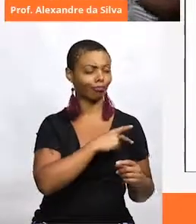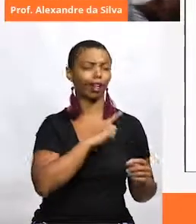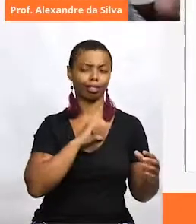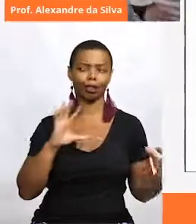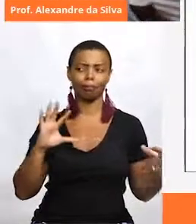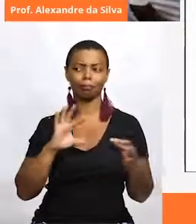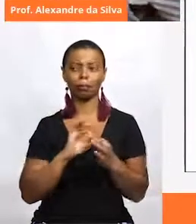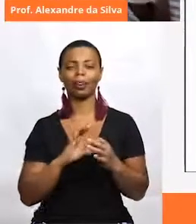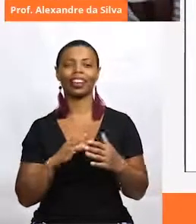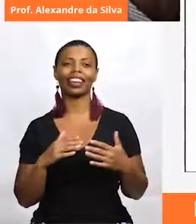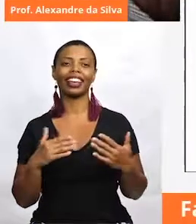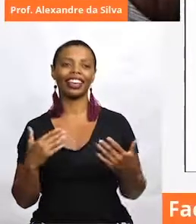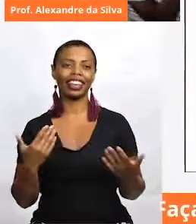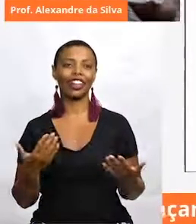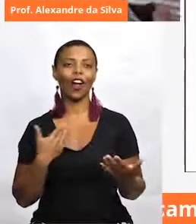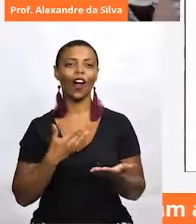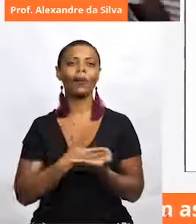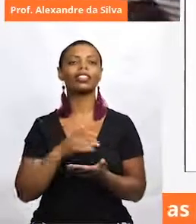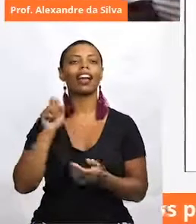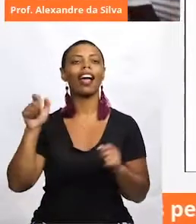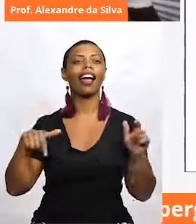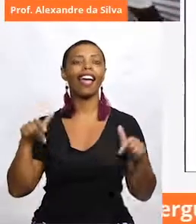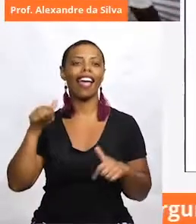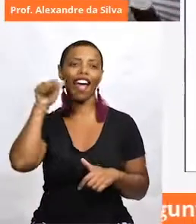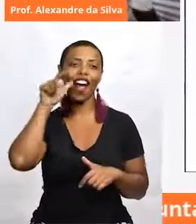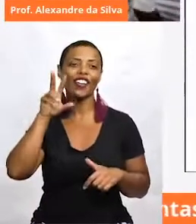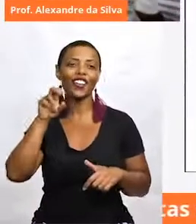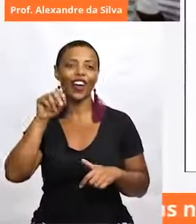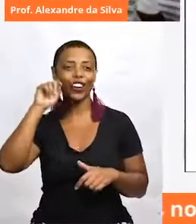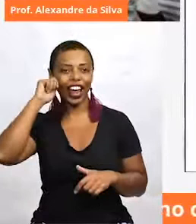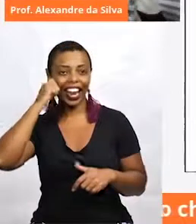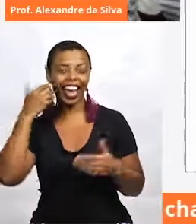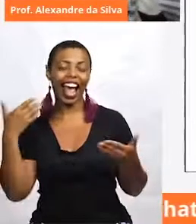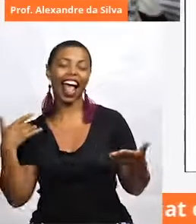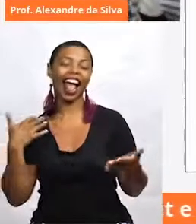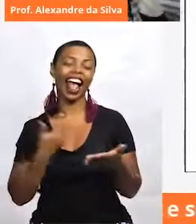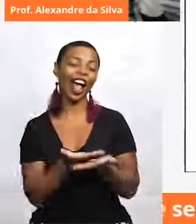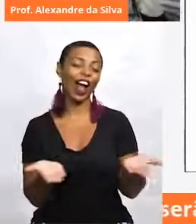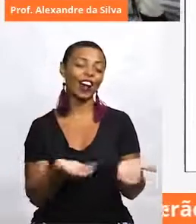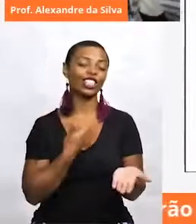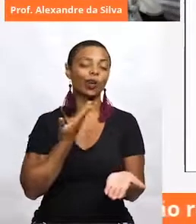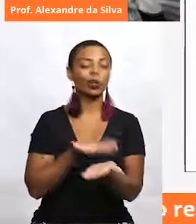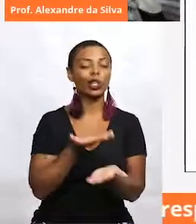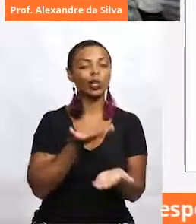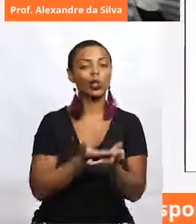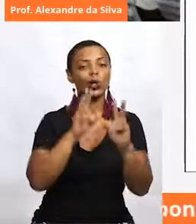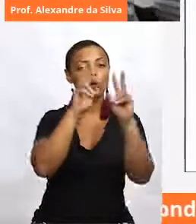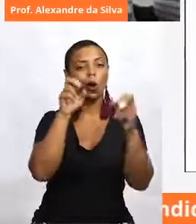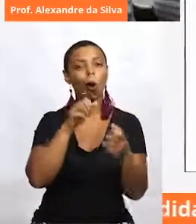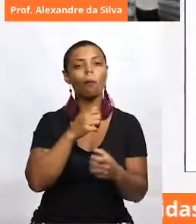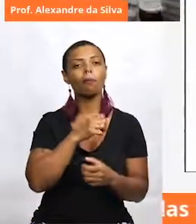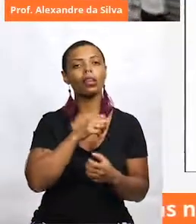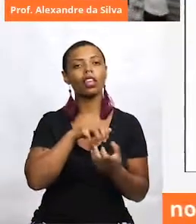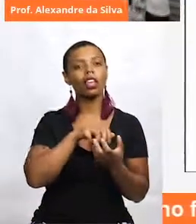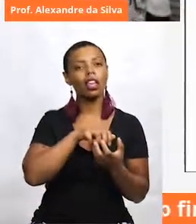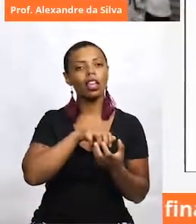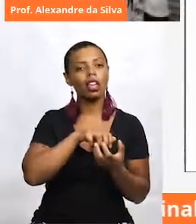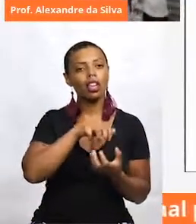com minhas avós negras, e hoje eu estou estudando envelhecimento da população negra. Né?